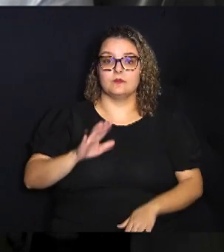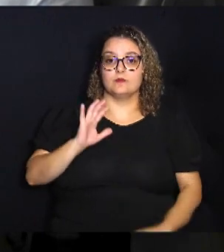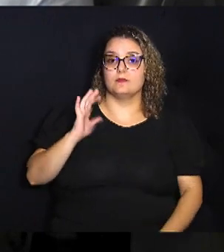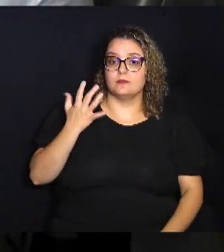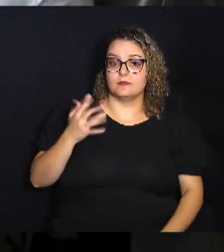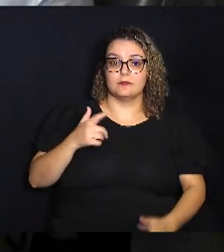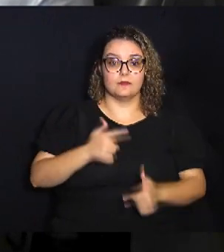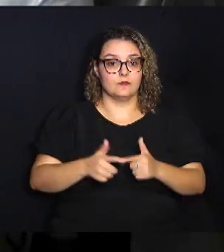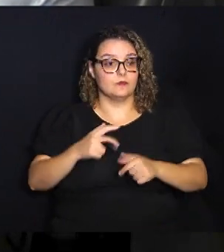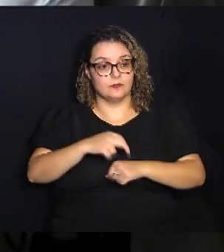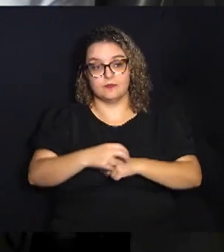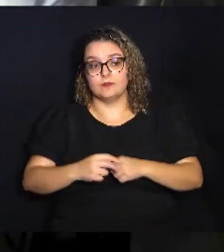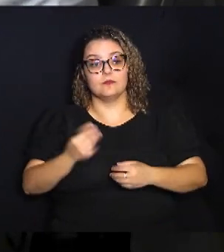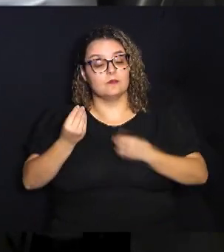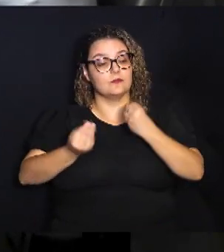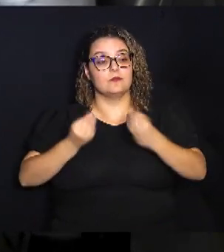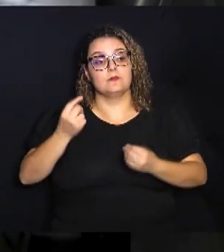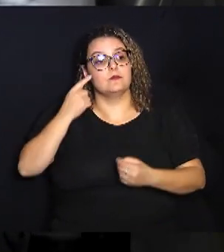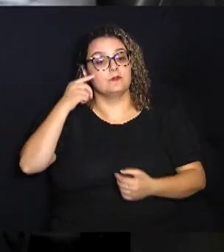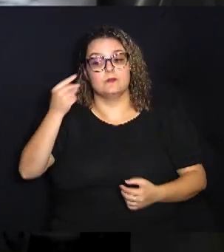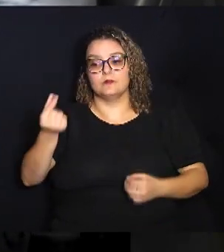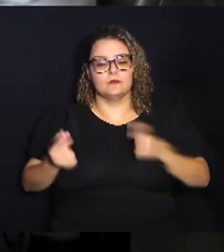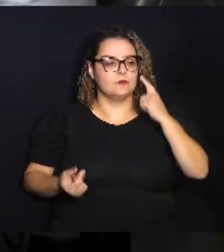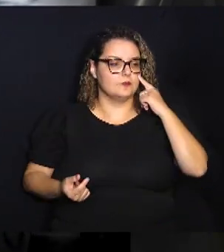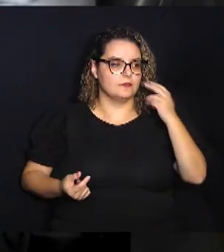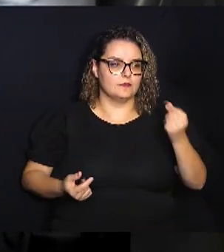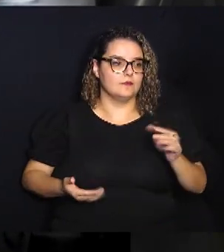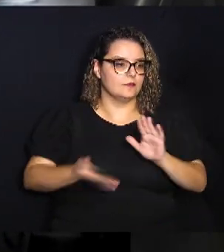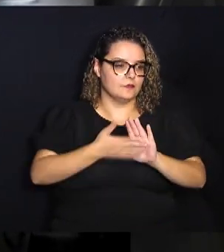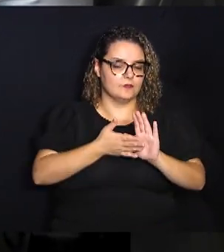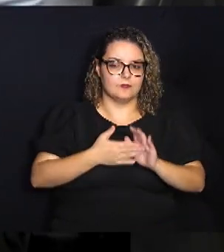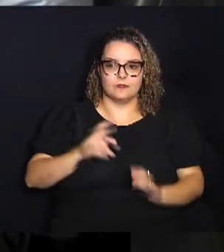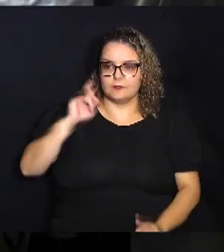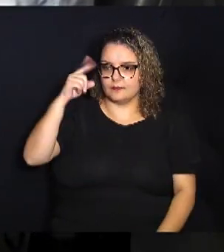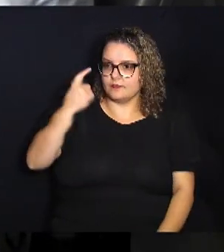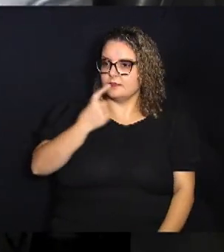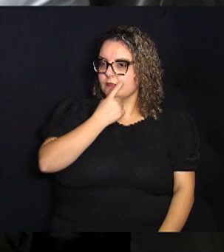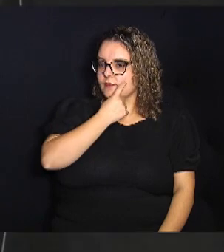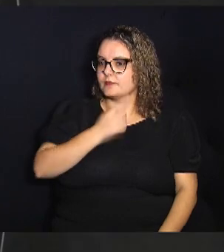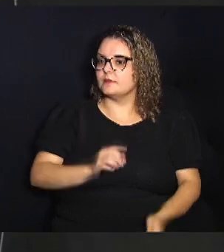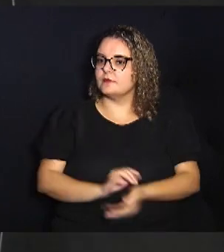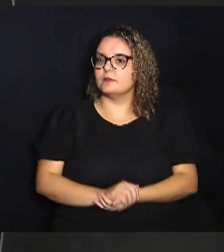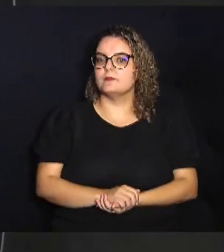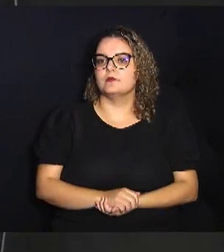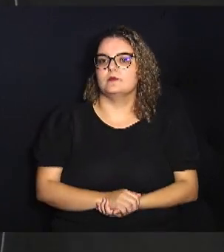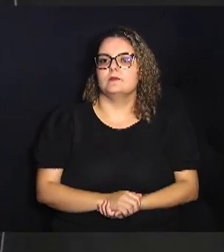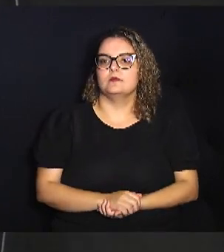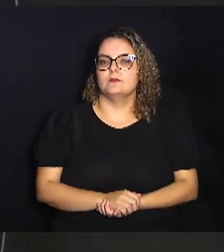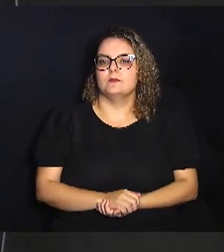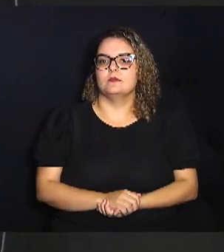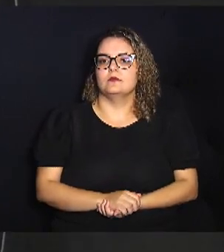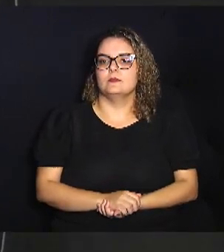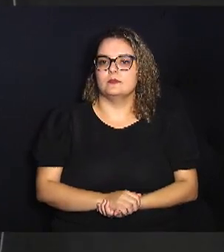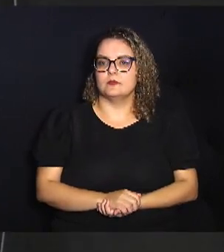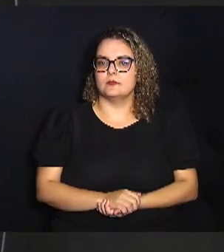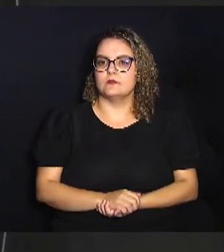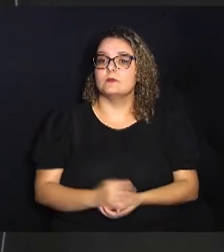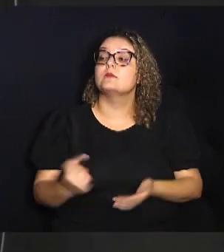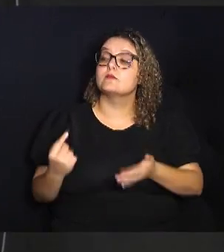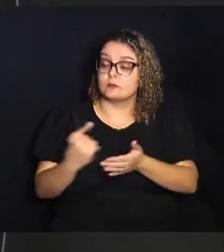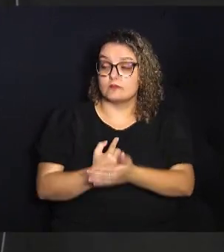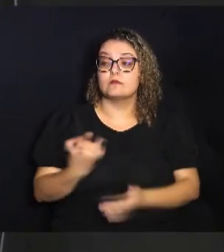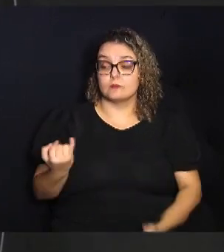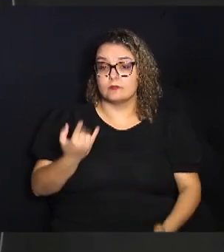dengue. Como que surgem todas essas propostas? Ô Mirla, é até uma pergunta bem oportuna,